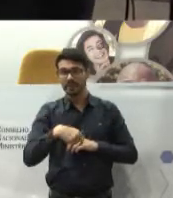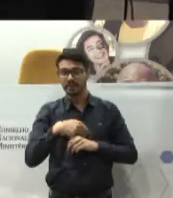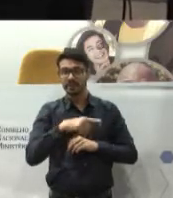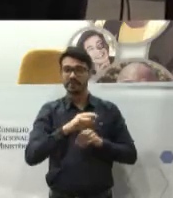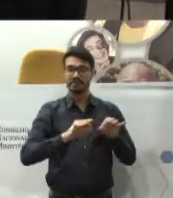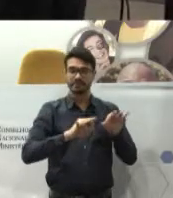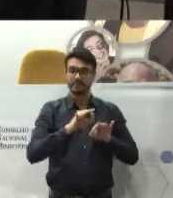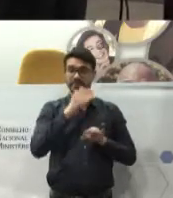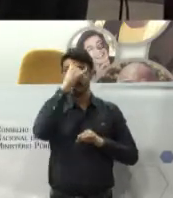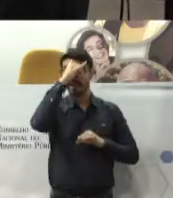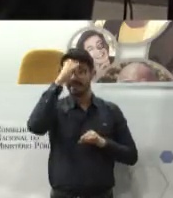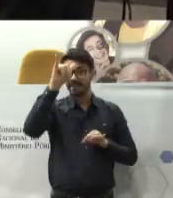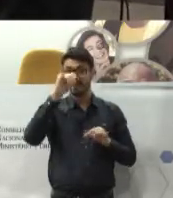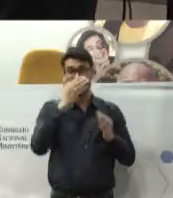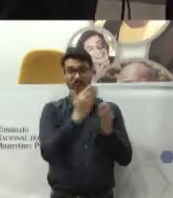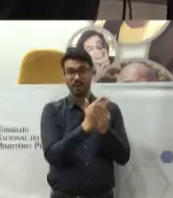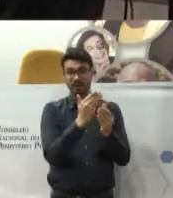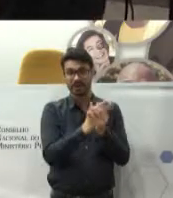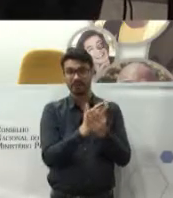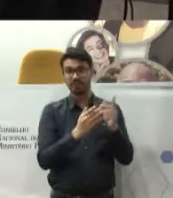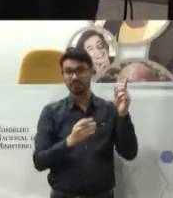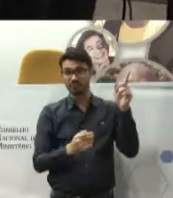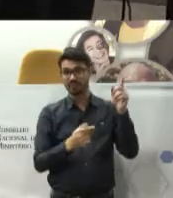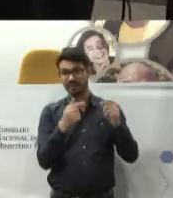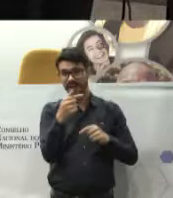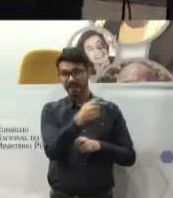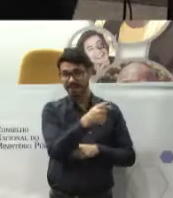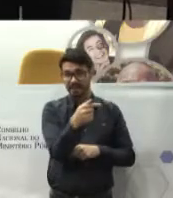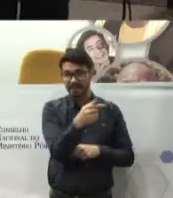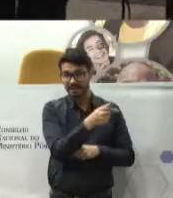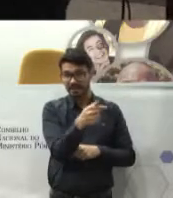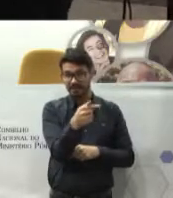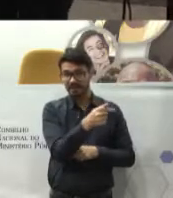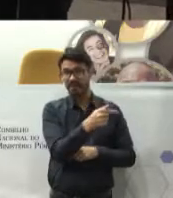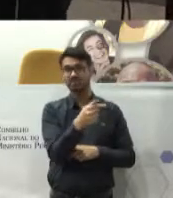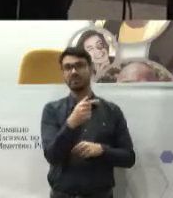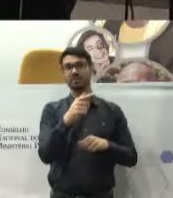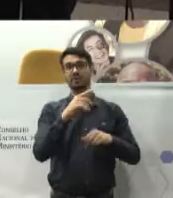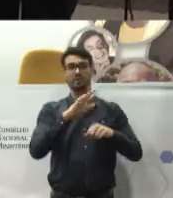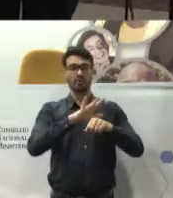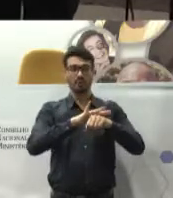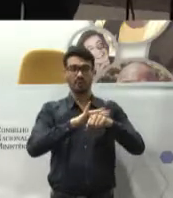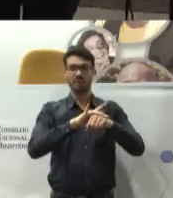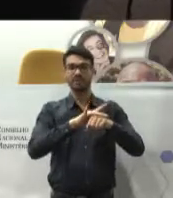evitar a judicialização. E, por último, 77% doenças crônicas.